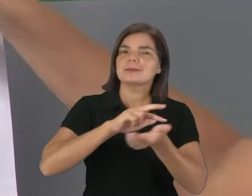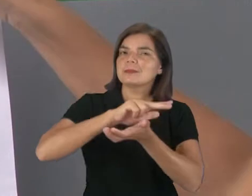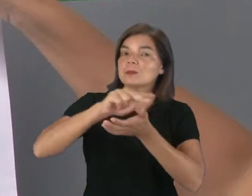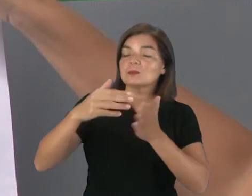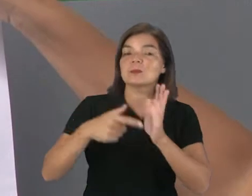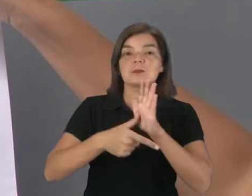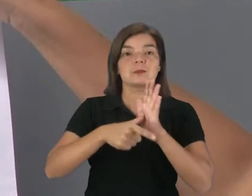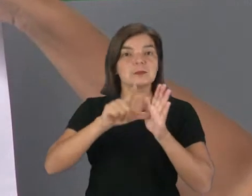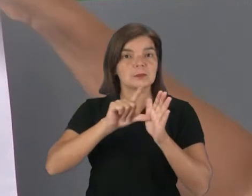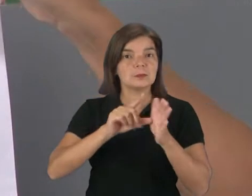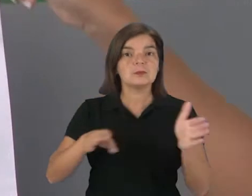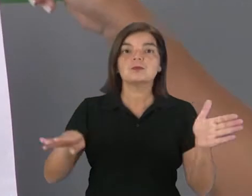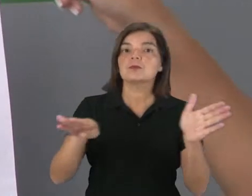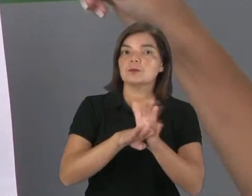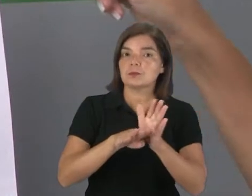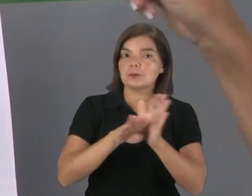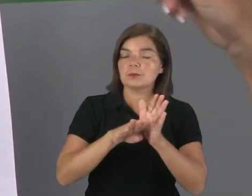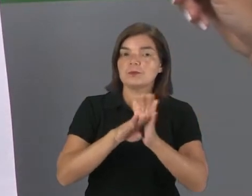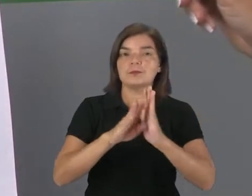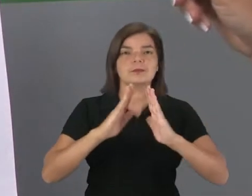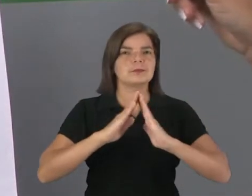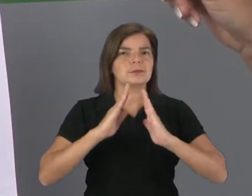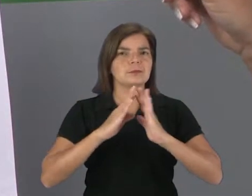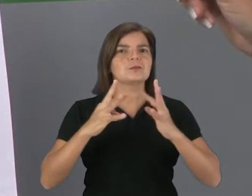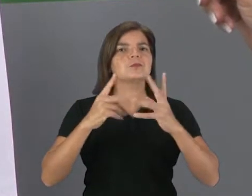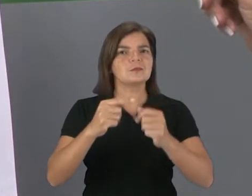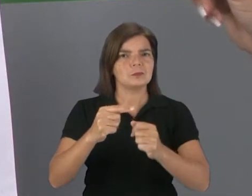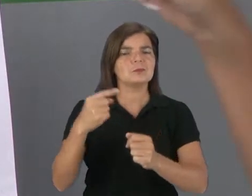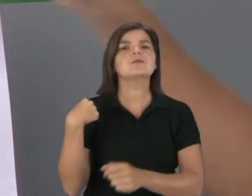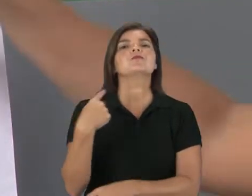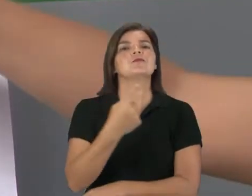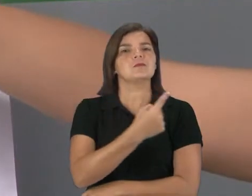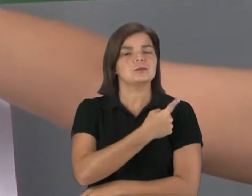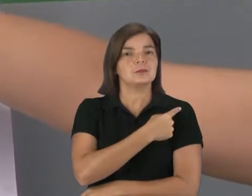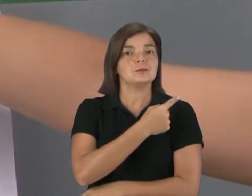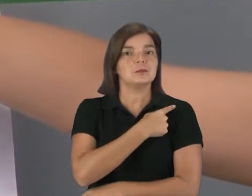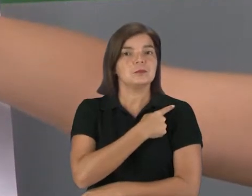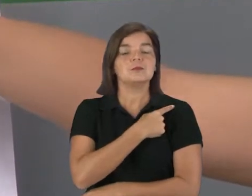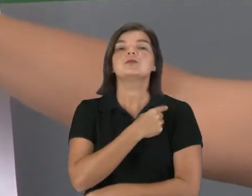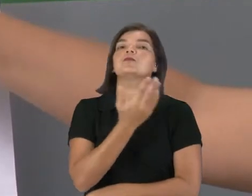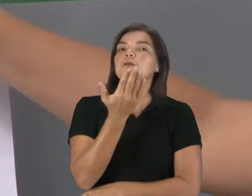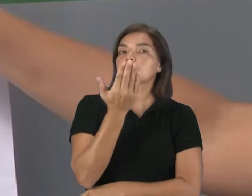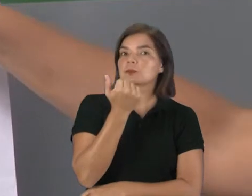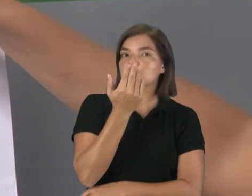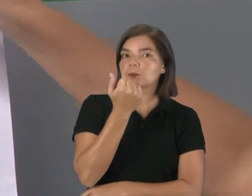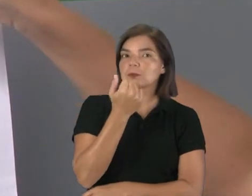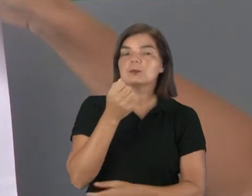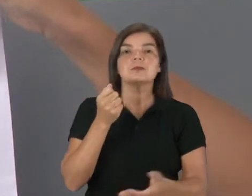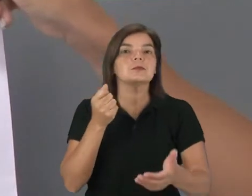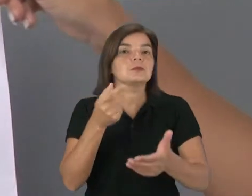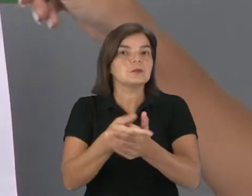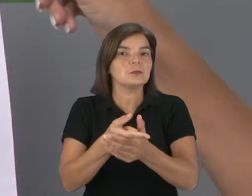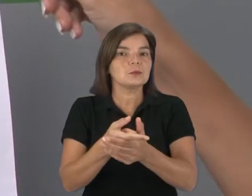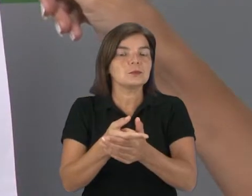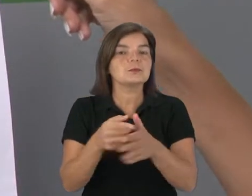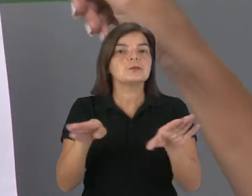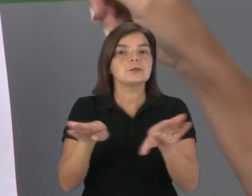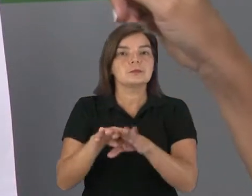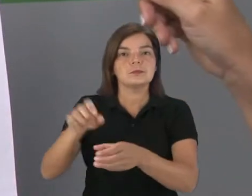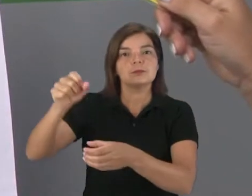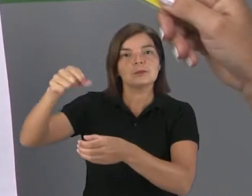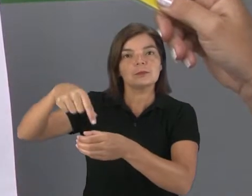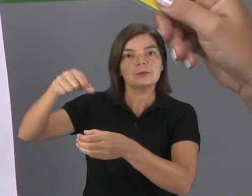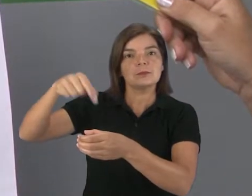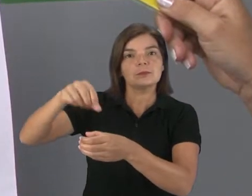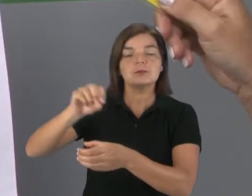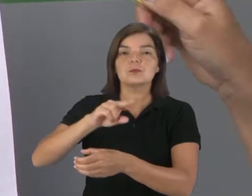de chegar à nossa mesa. Todos nós consumimos e compramos os alimentos que vêm da